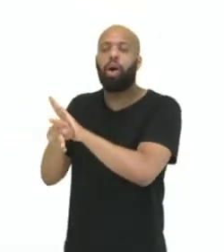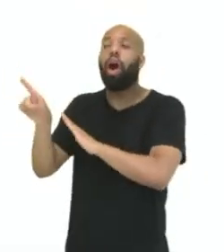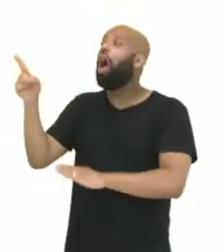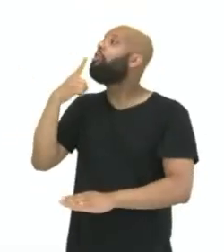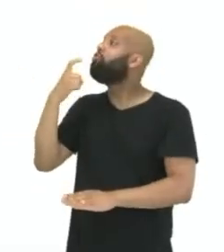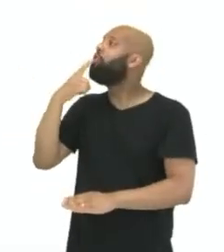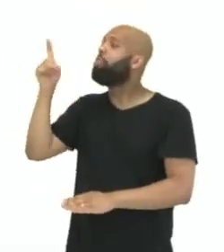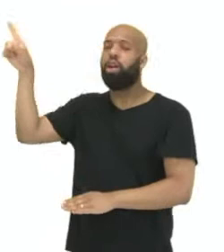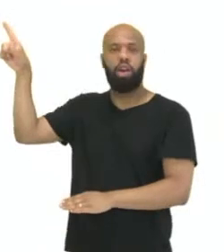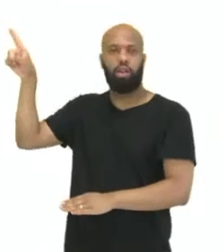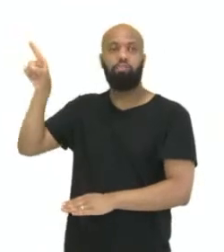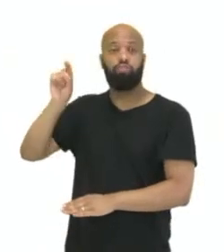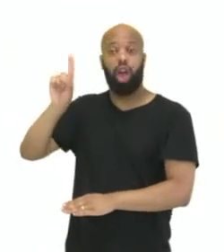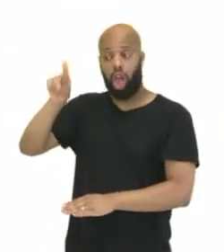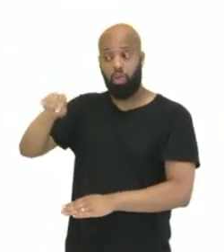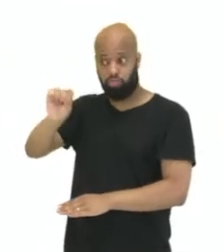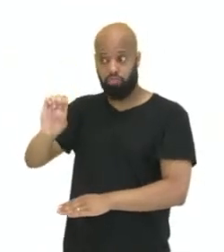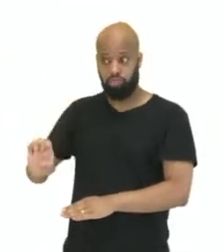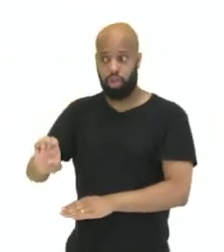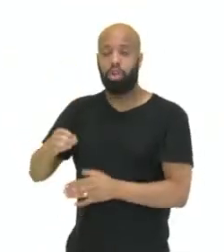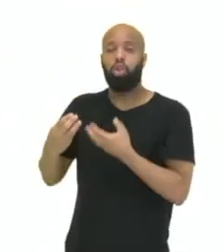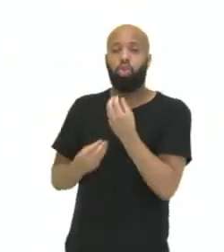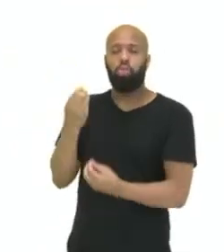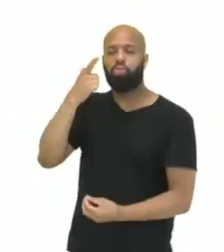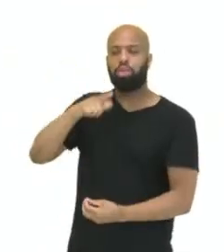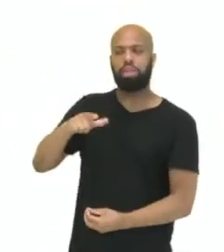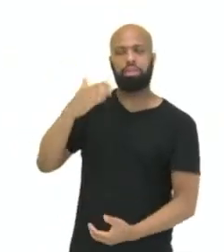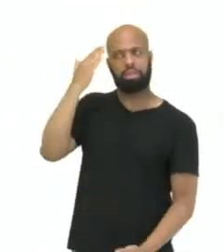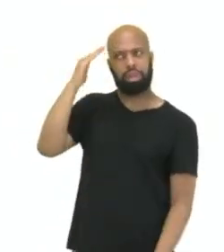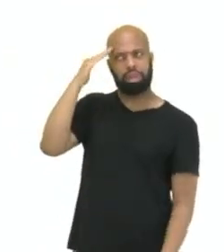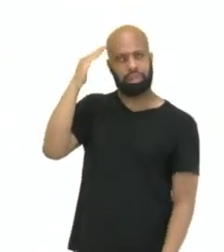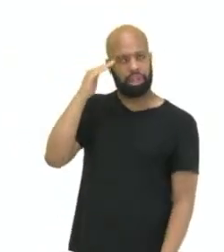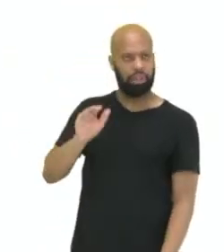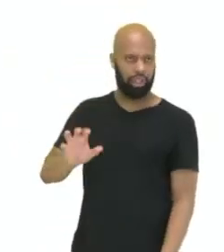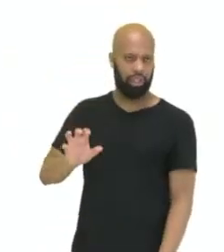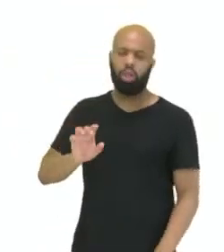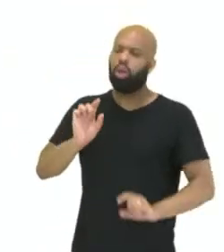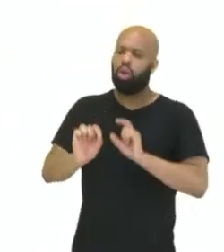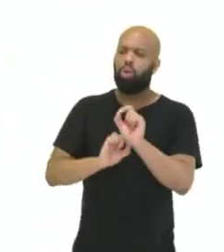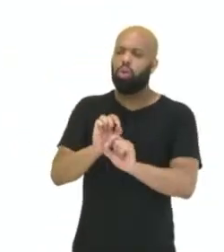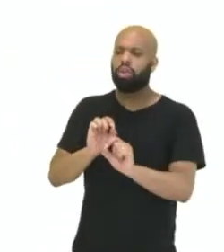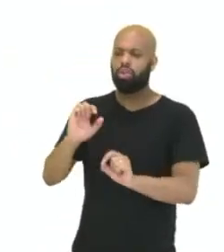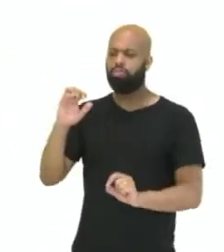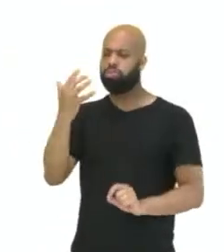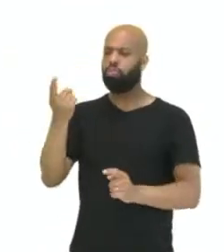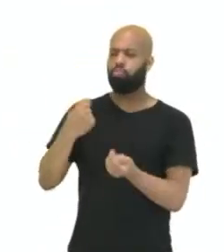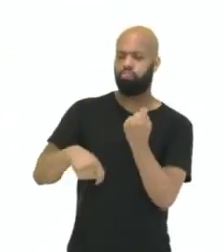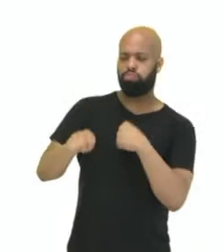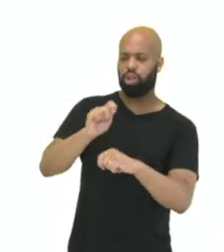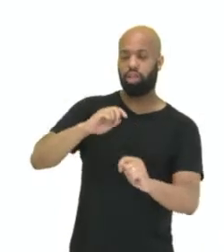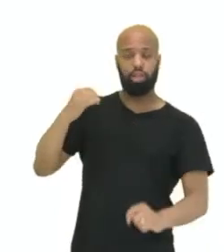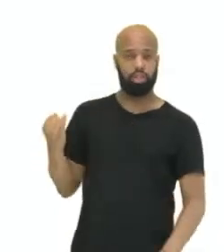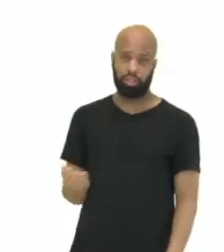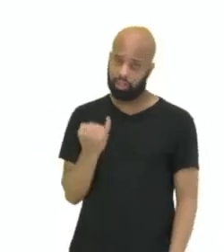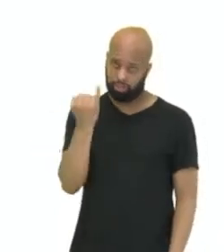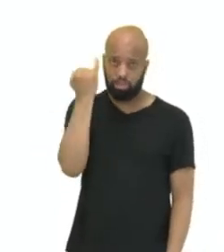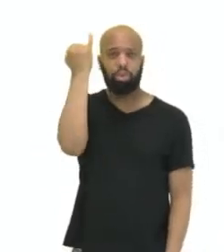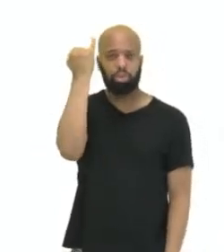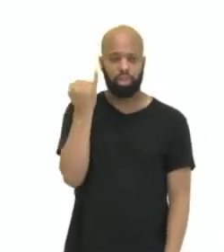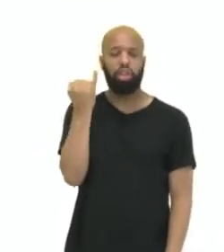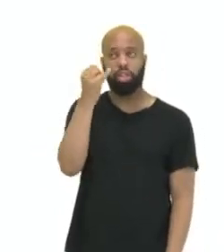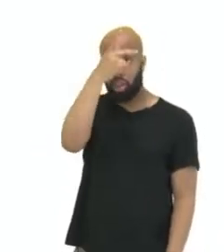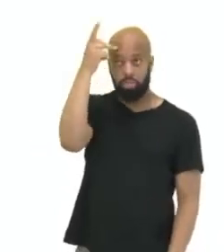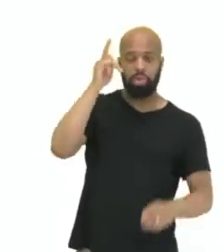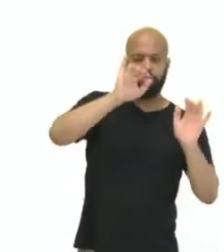podemos considerar para entender esse processo de ocupação? Quais atividades foram importantes para